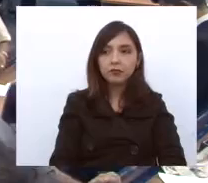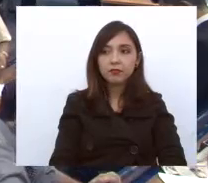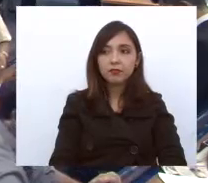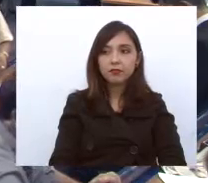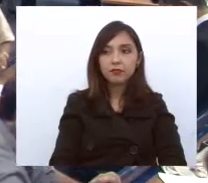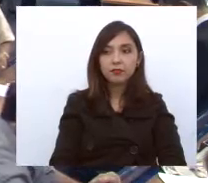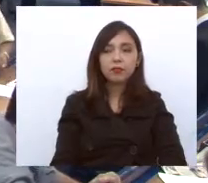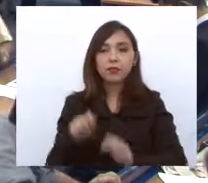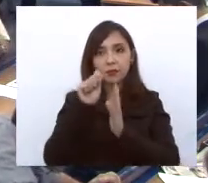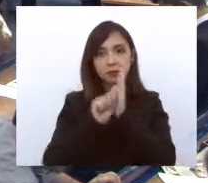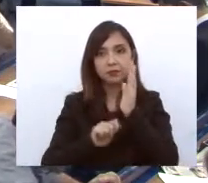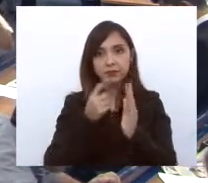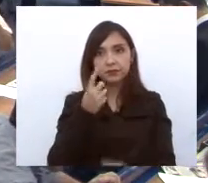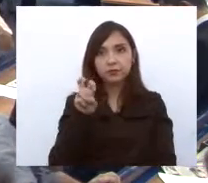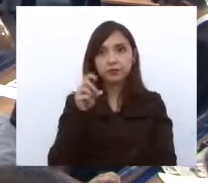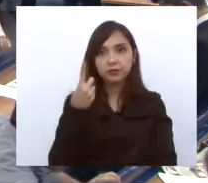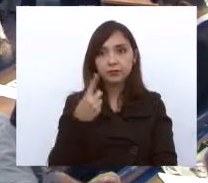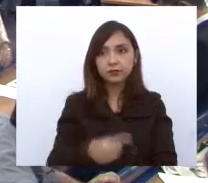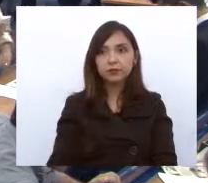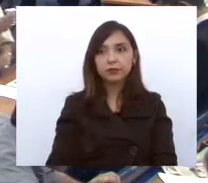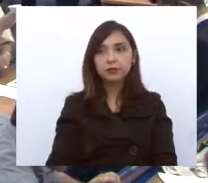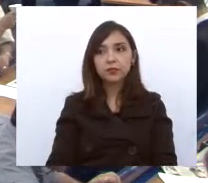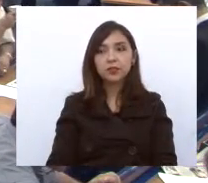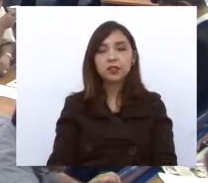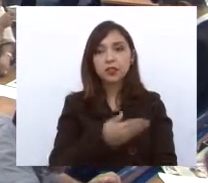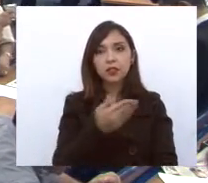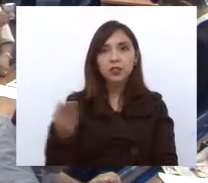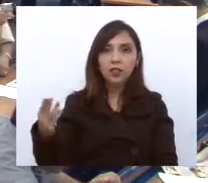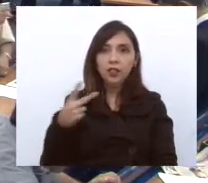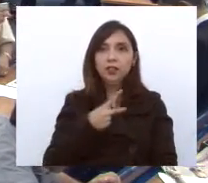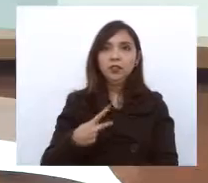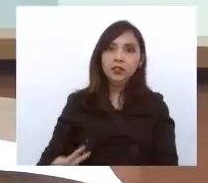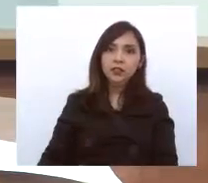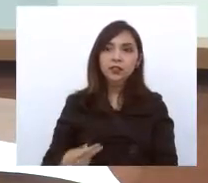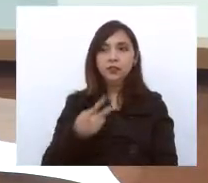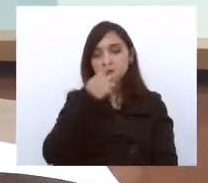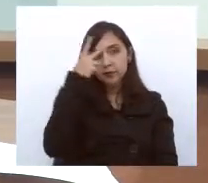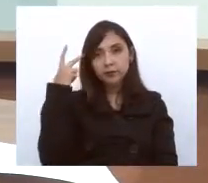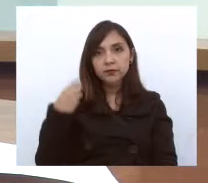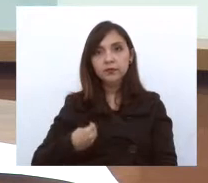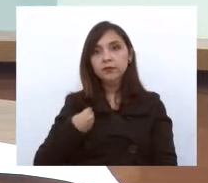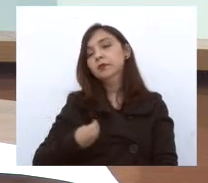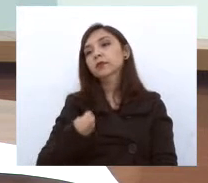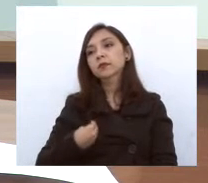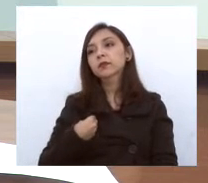Artigo 151, vereador. Senhor presidente, nobres pares, público presente,